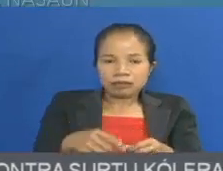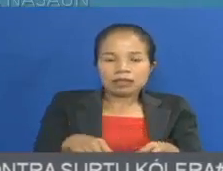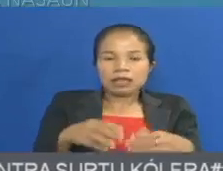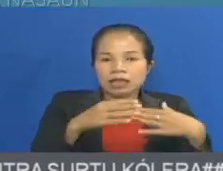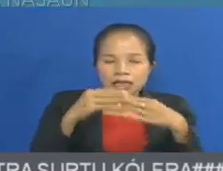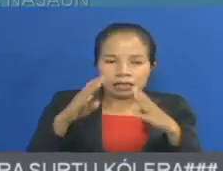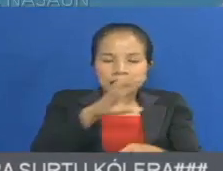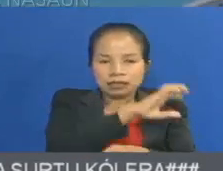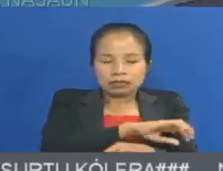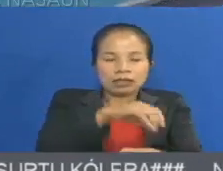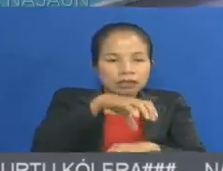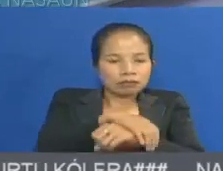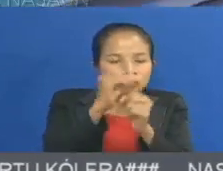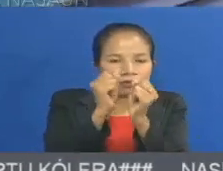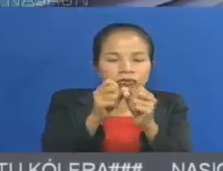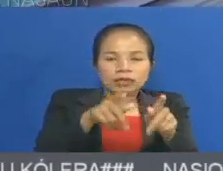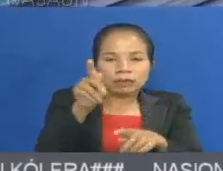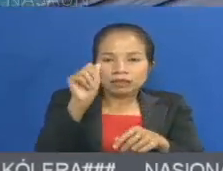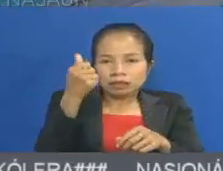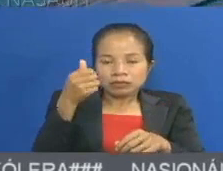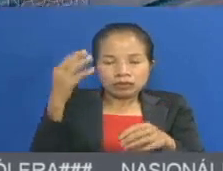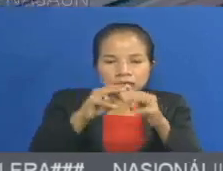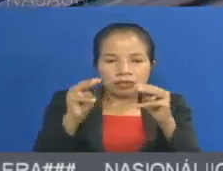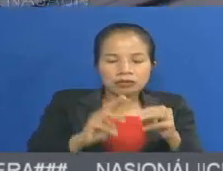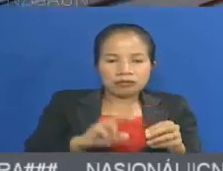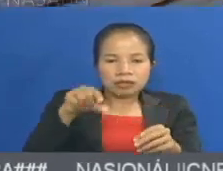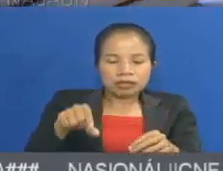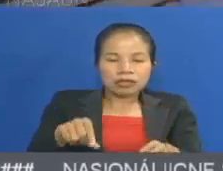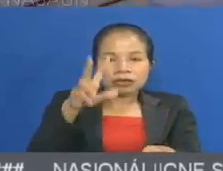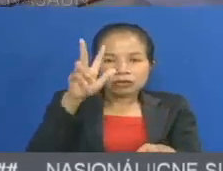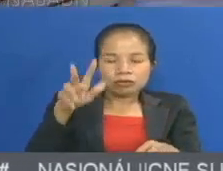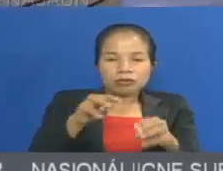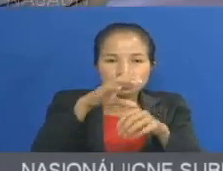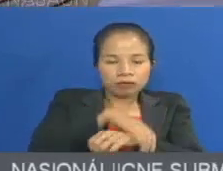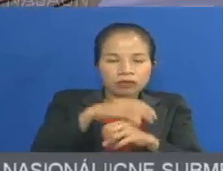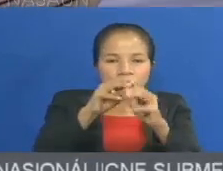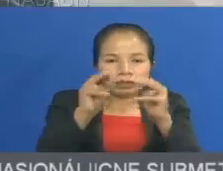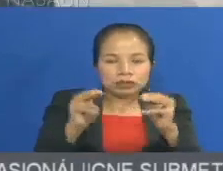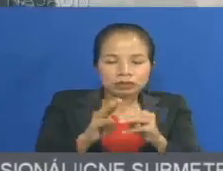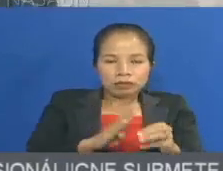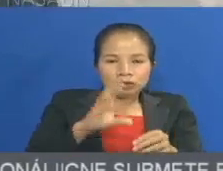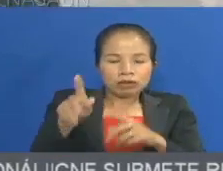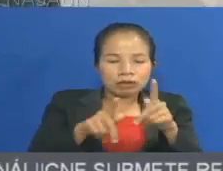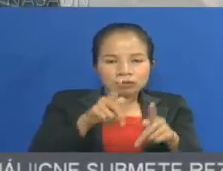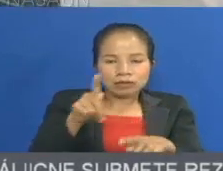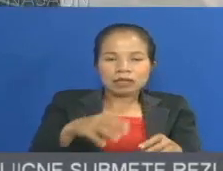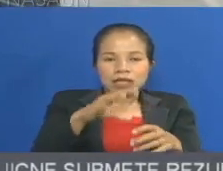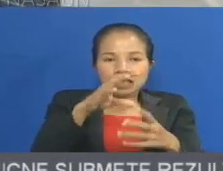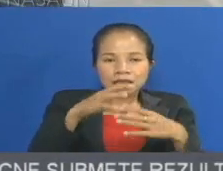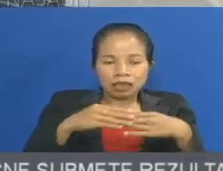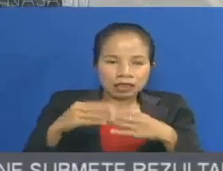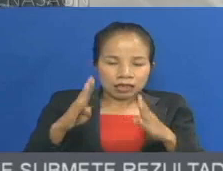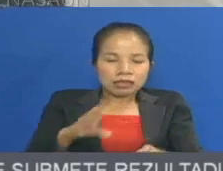de Segurança captura na Insanulo e em município Viqueque. Não na Intolo captura em município Baucau. Cidadão Sirané, Autoridade de Segurança